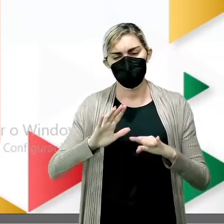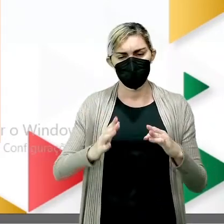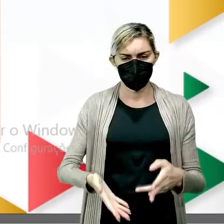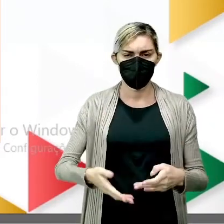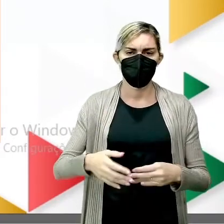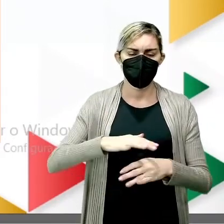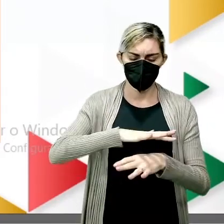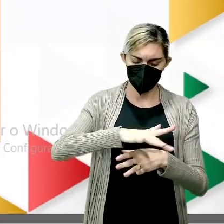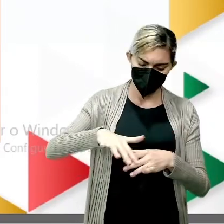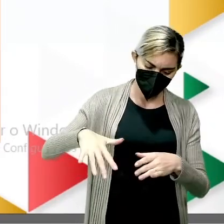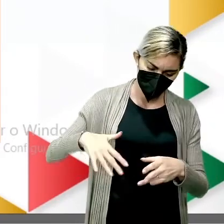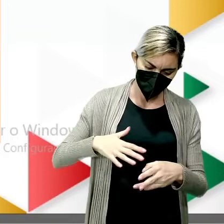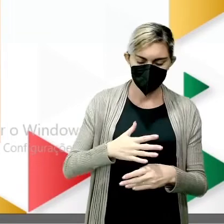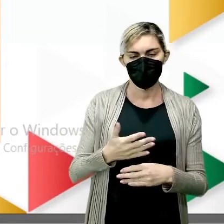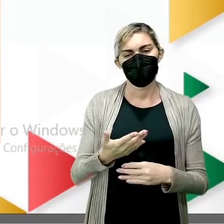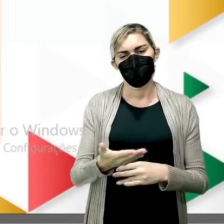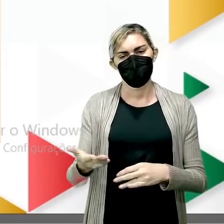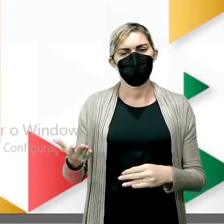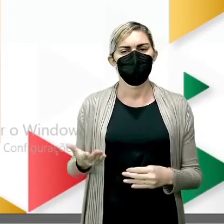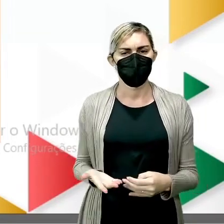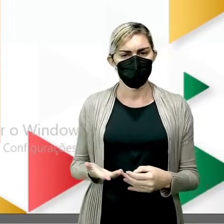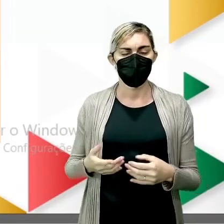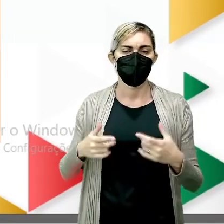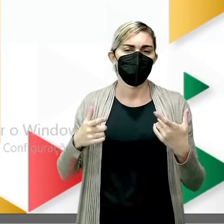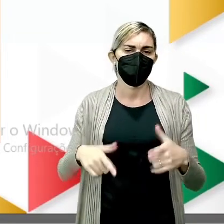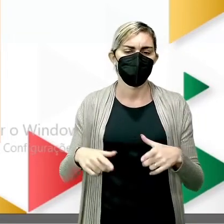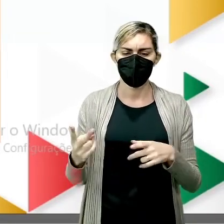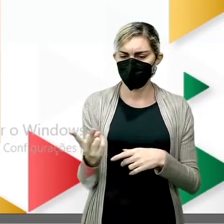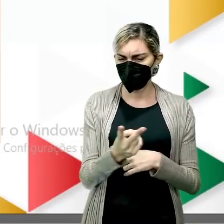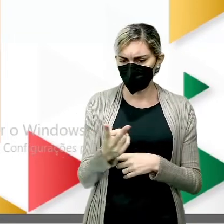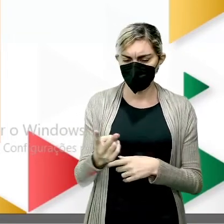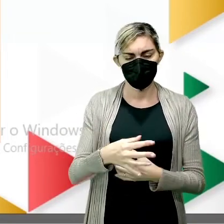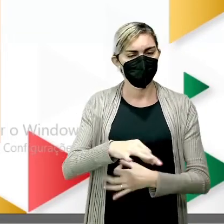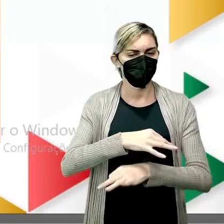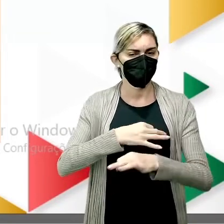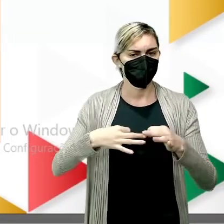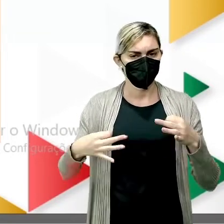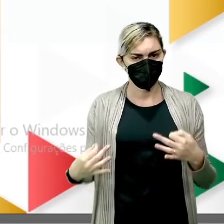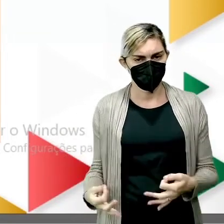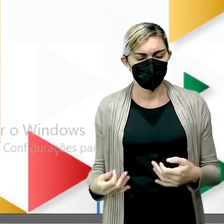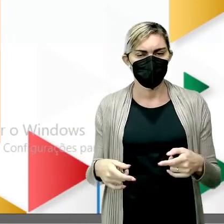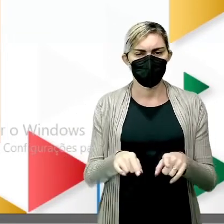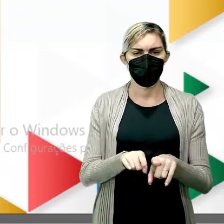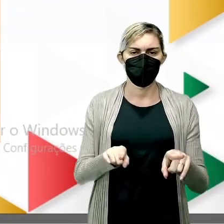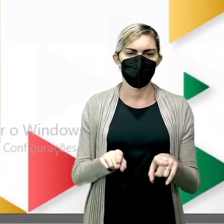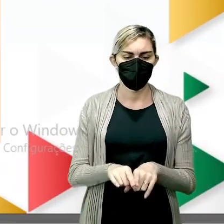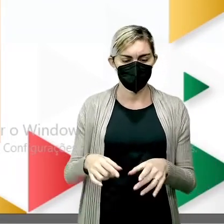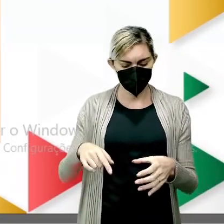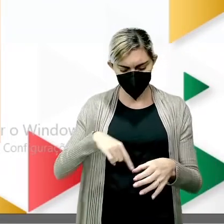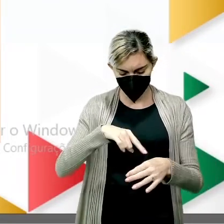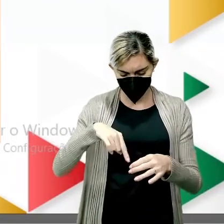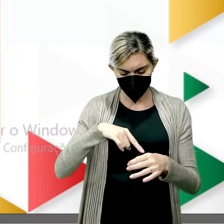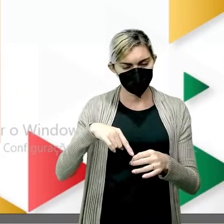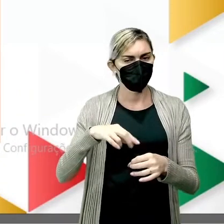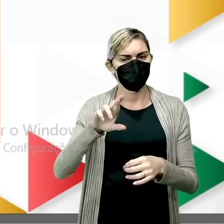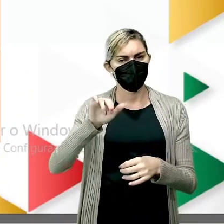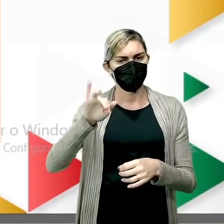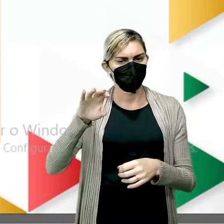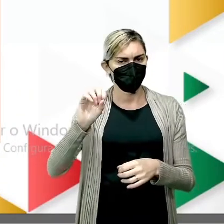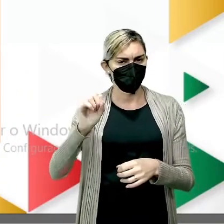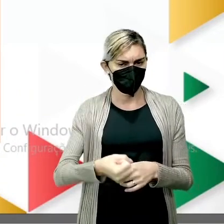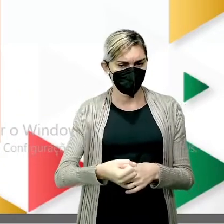plasmática, ela vai estar presente em ambas as células, como também o núcleo, os ribossomos, o